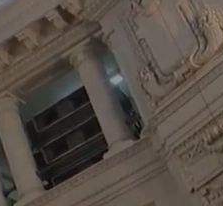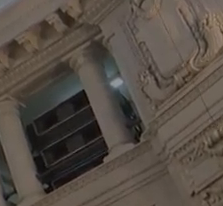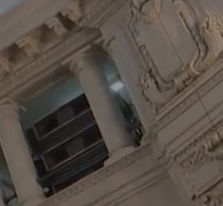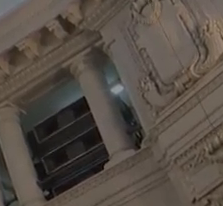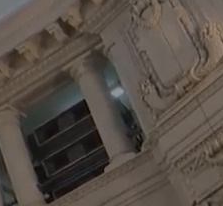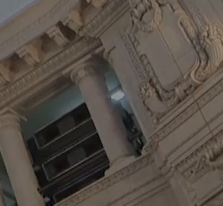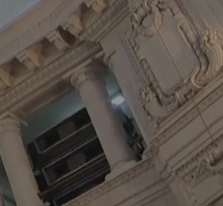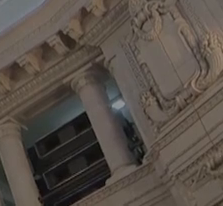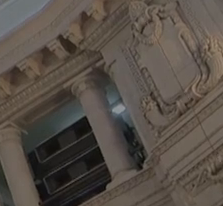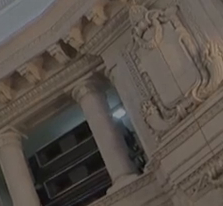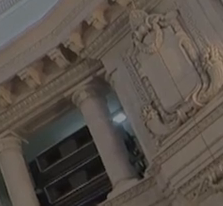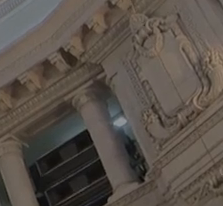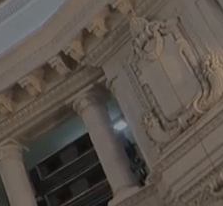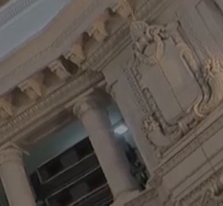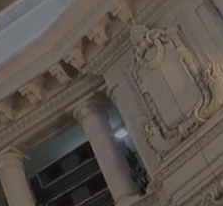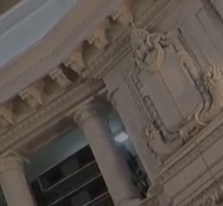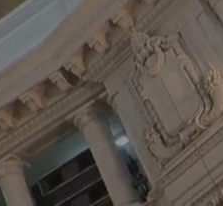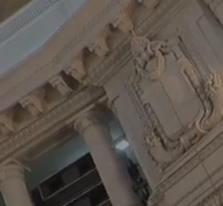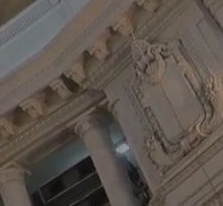E